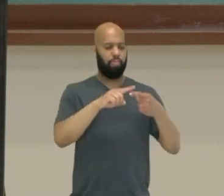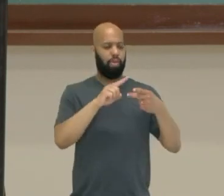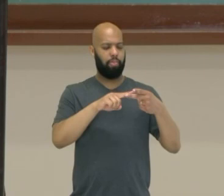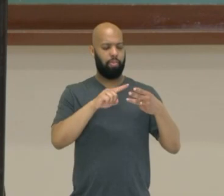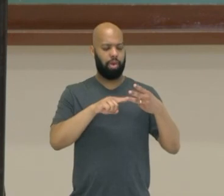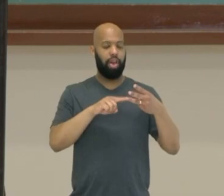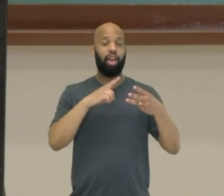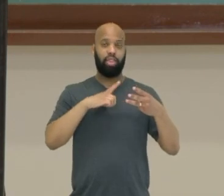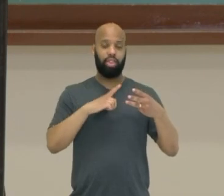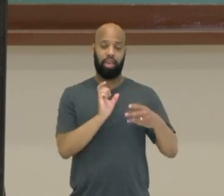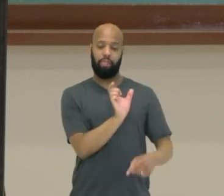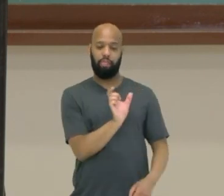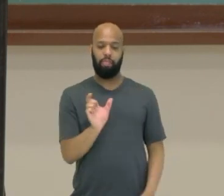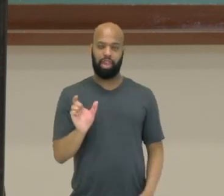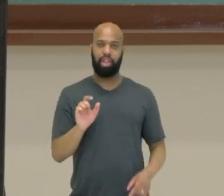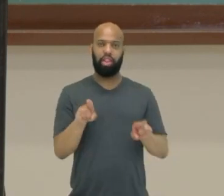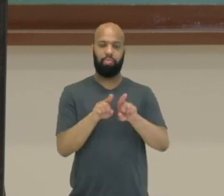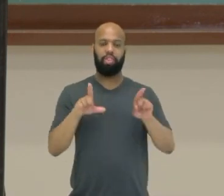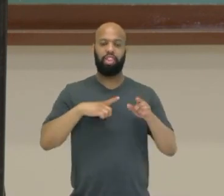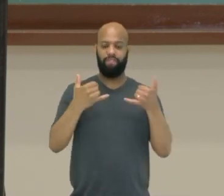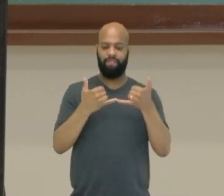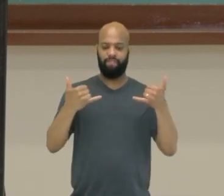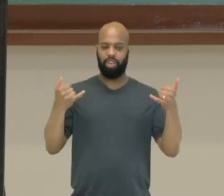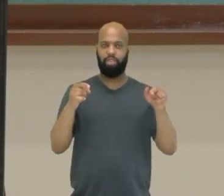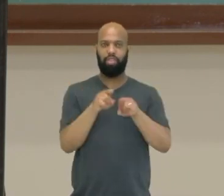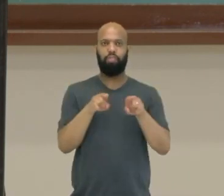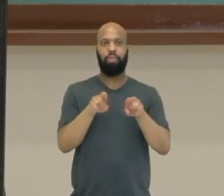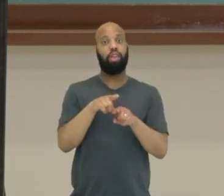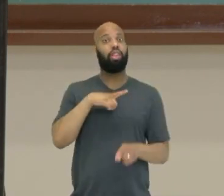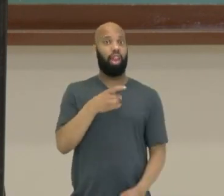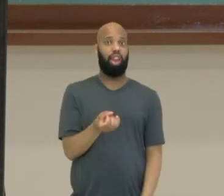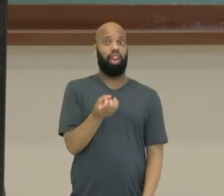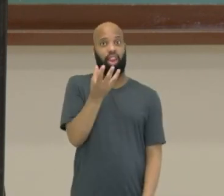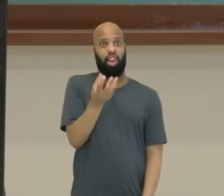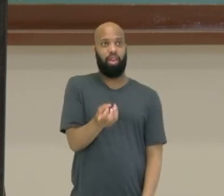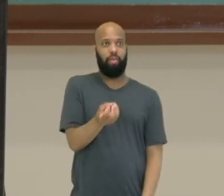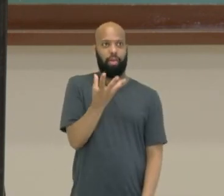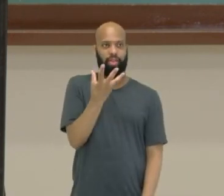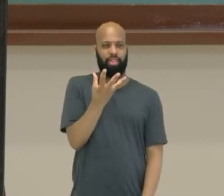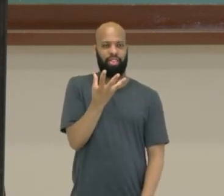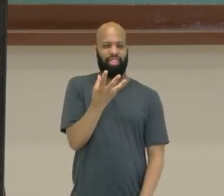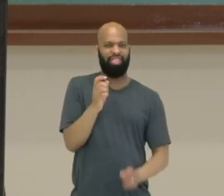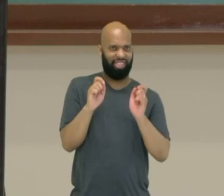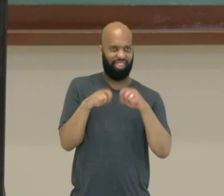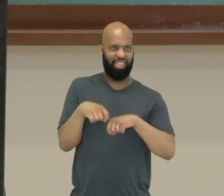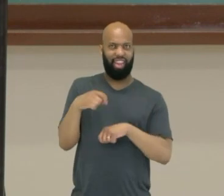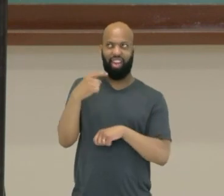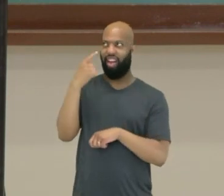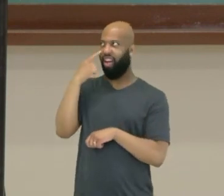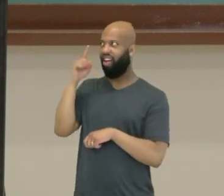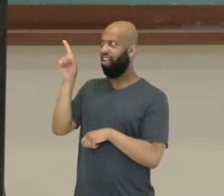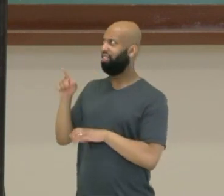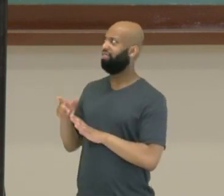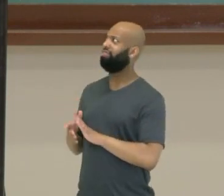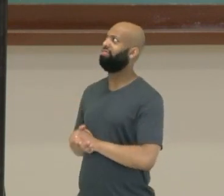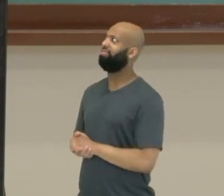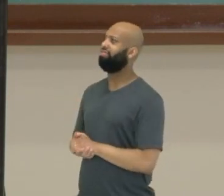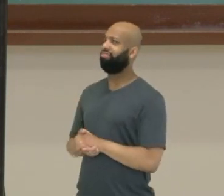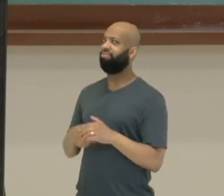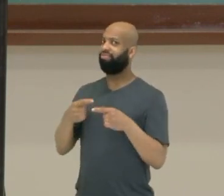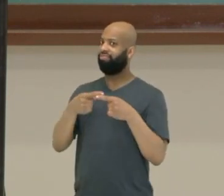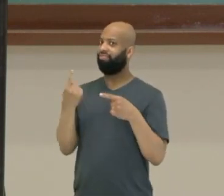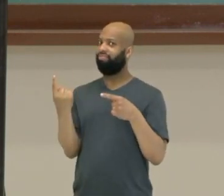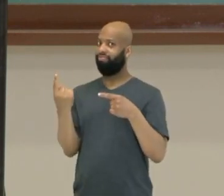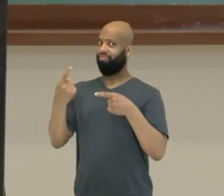As pilhas, o fio e aqui na ponta a lâmpada. Será que vai dar certo o meu circuito que está aberto